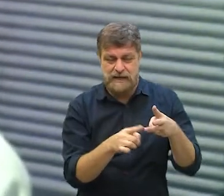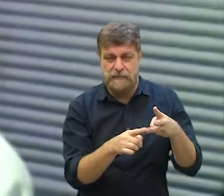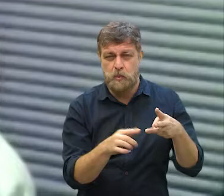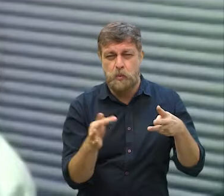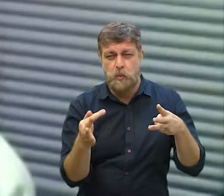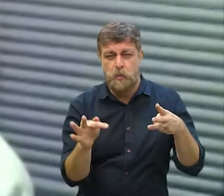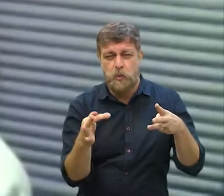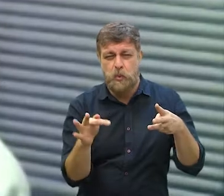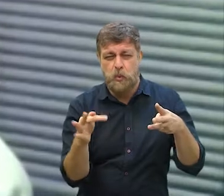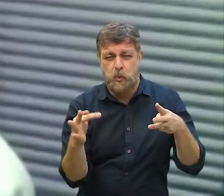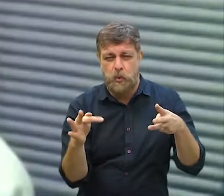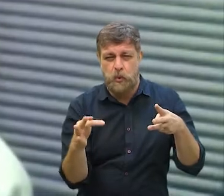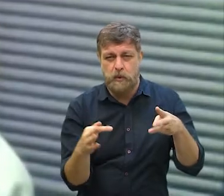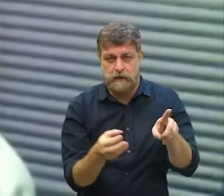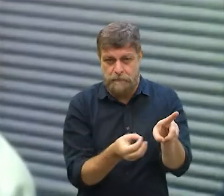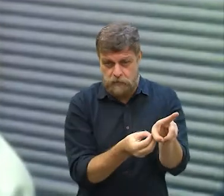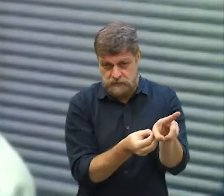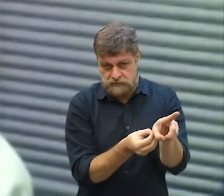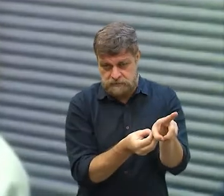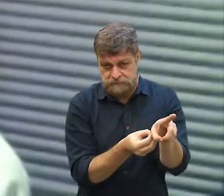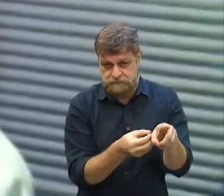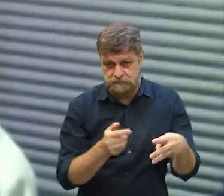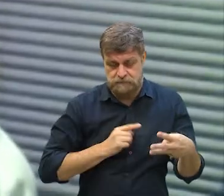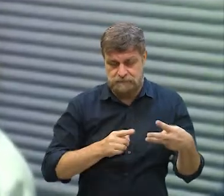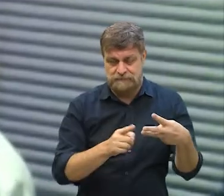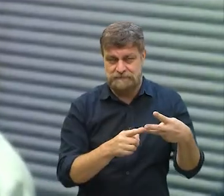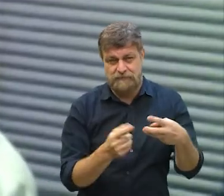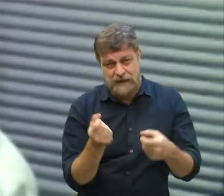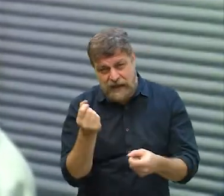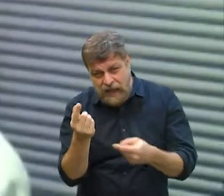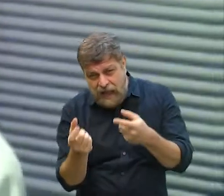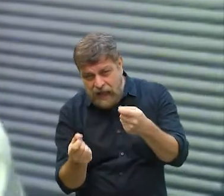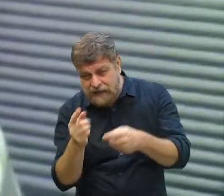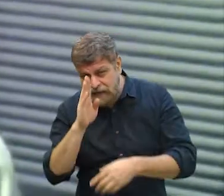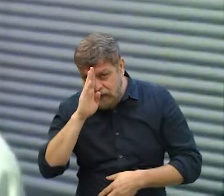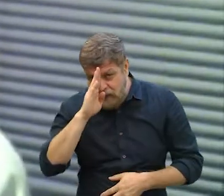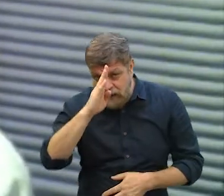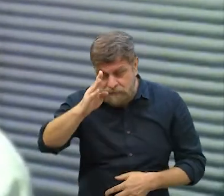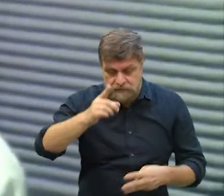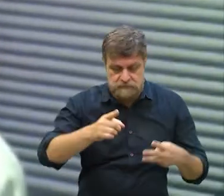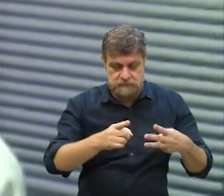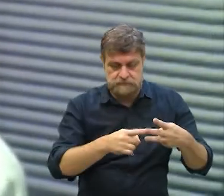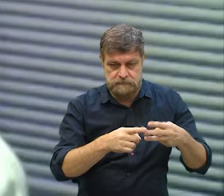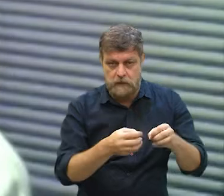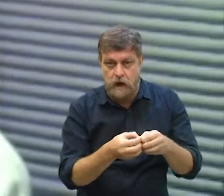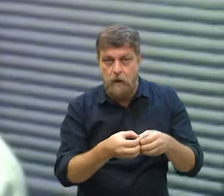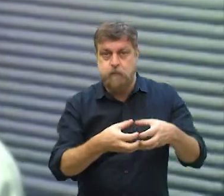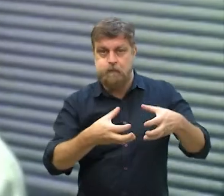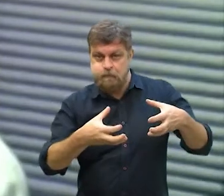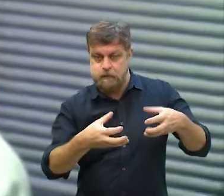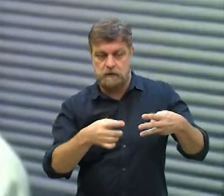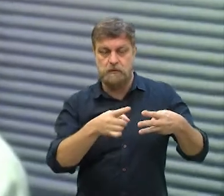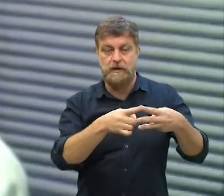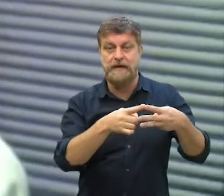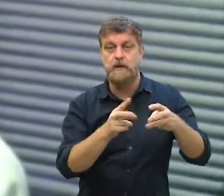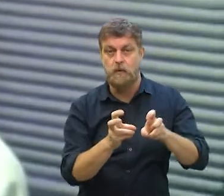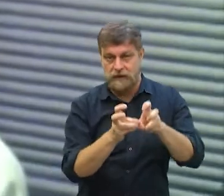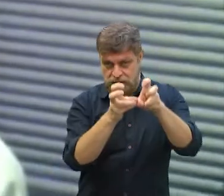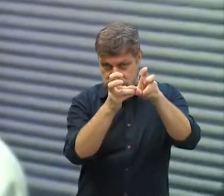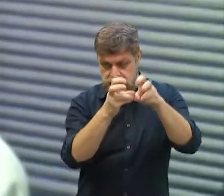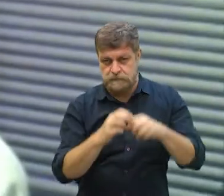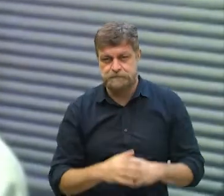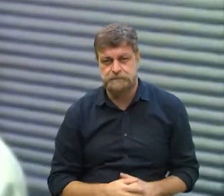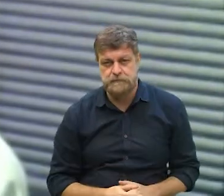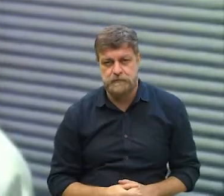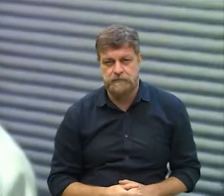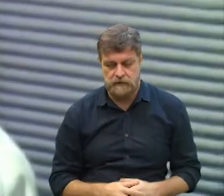que são as infecções, as inflamações da próstata, que são mais raras, tá? O principal realmente são as hiperplasias e os cânceres